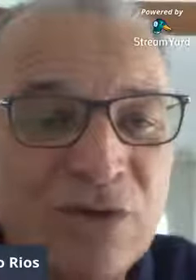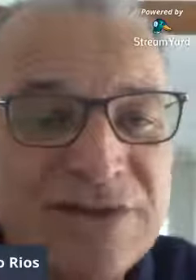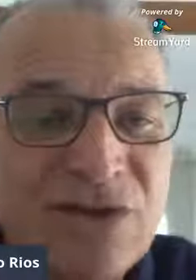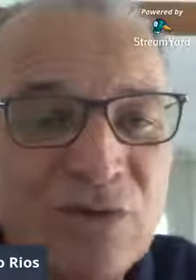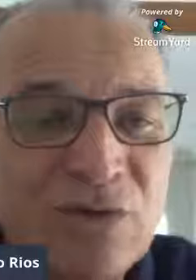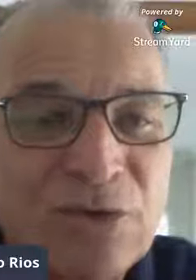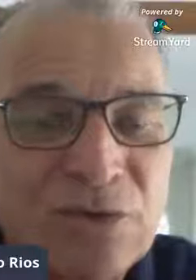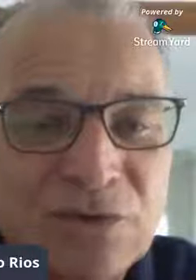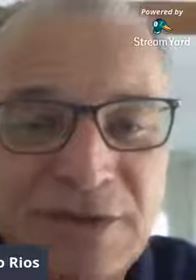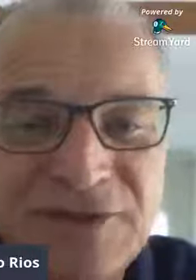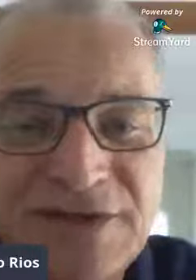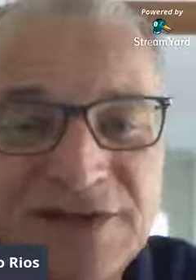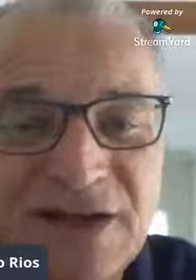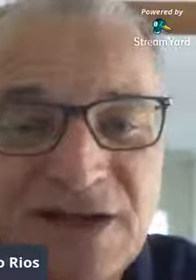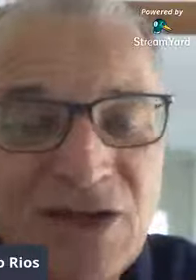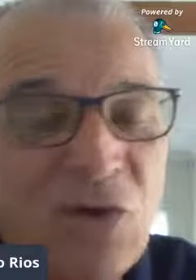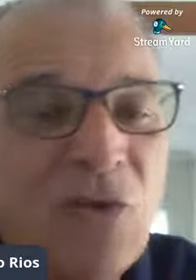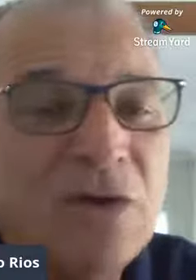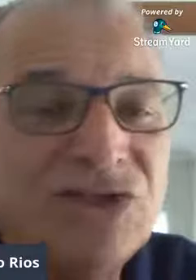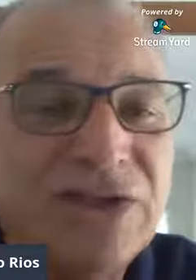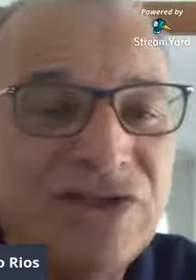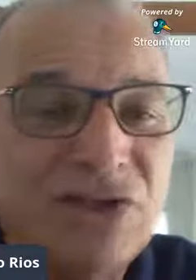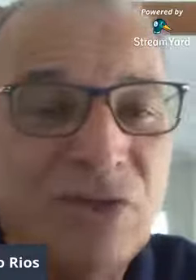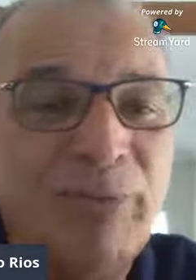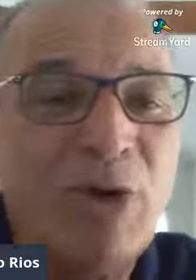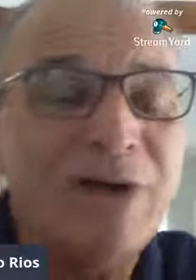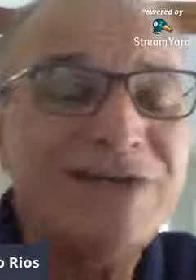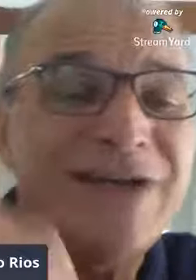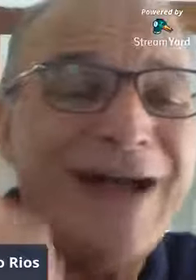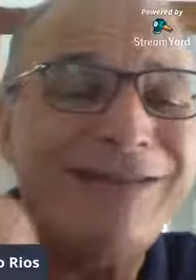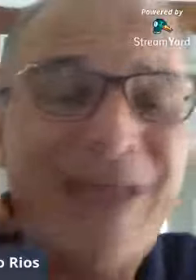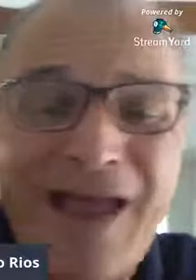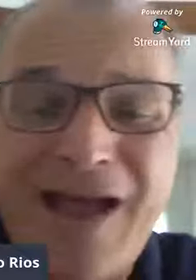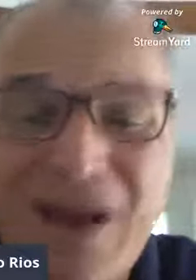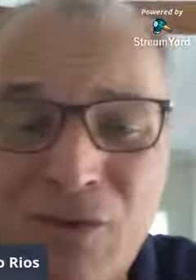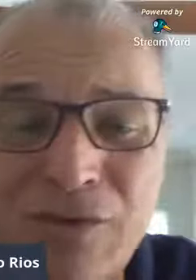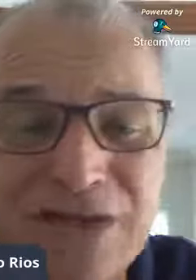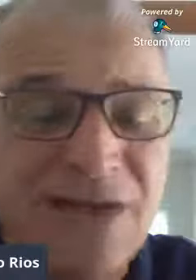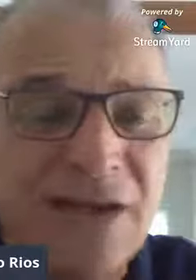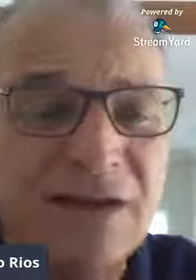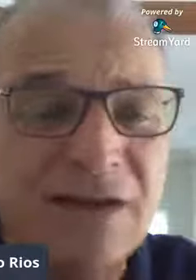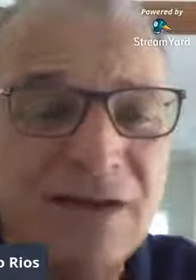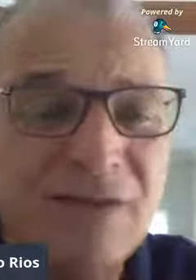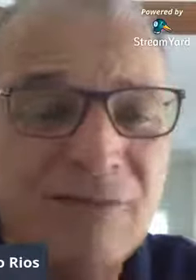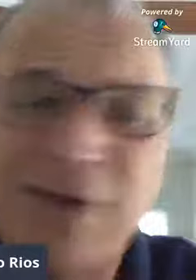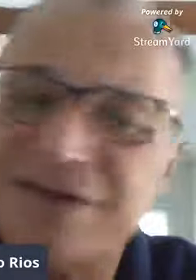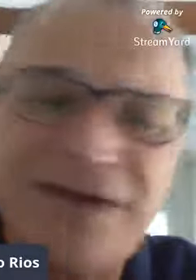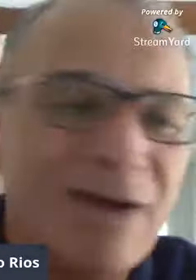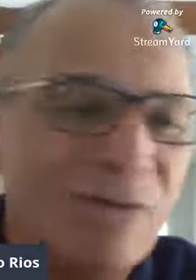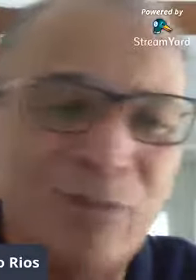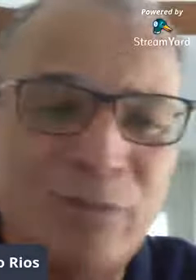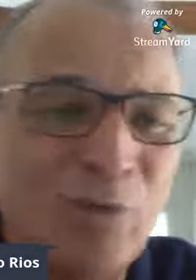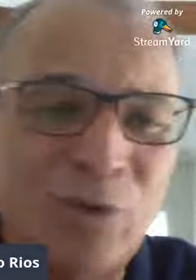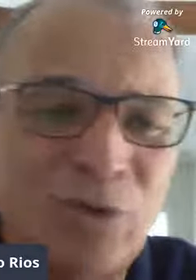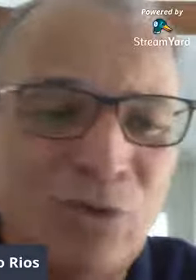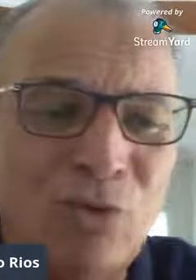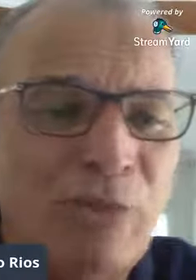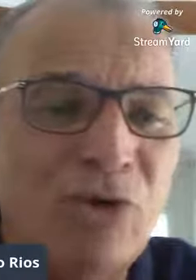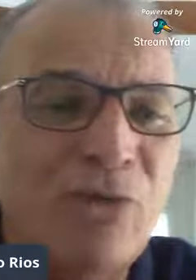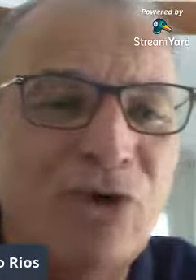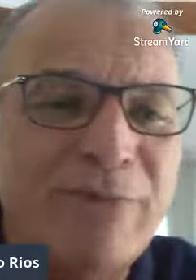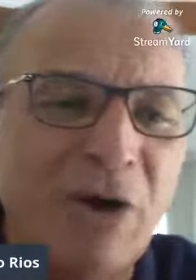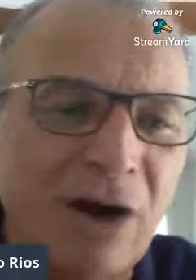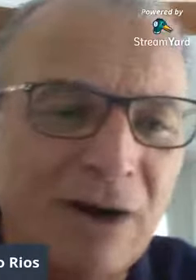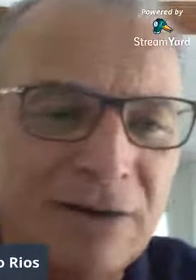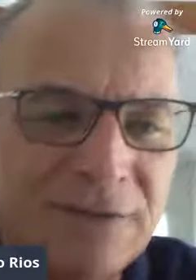que aconteciam com as pessoas com deficiência, que hoje eu acredito que pode até acontecer, mas é um número